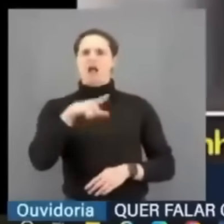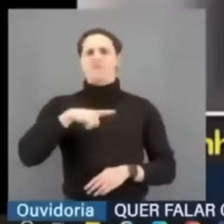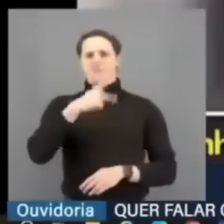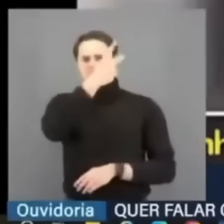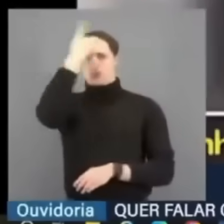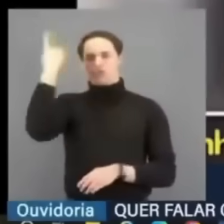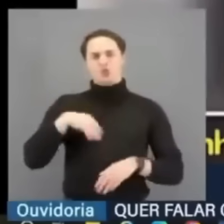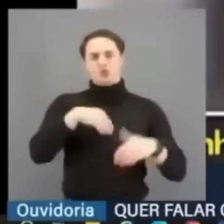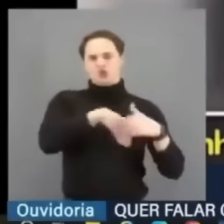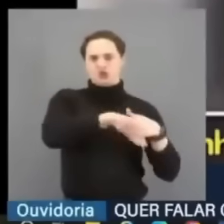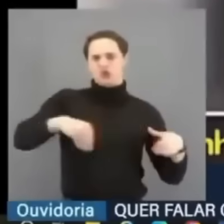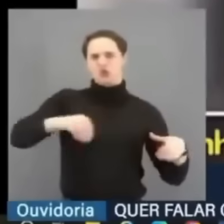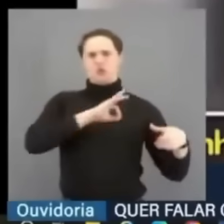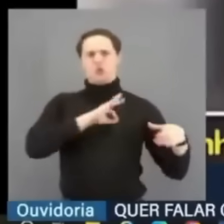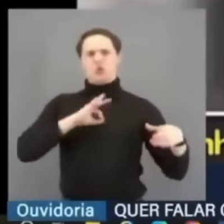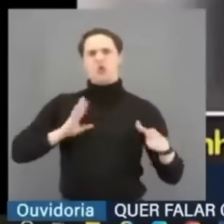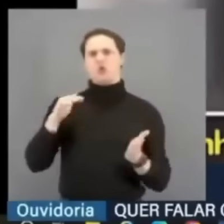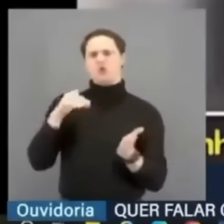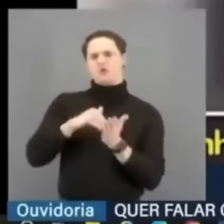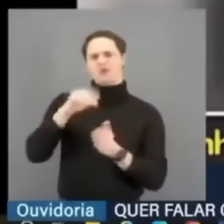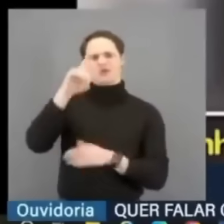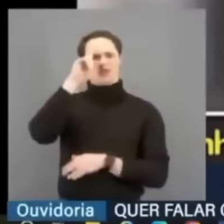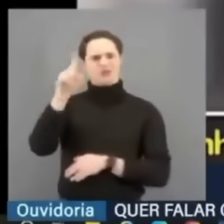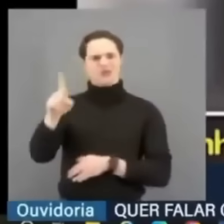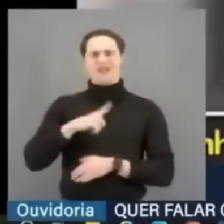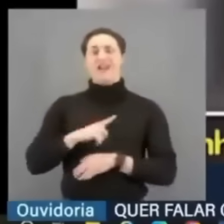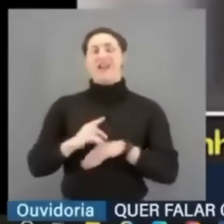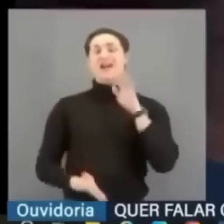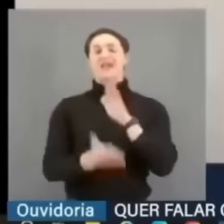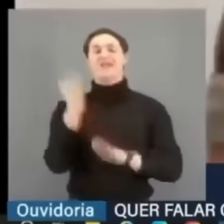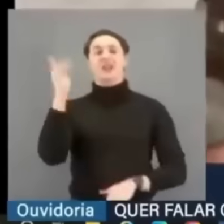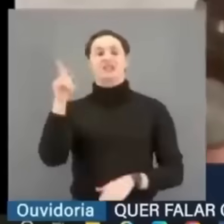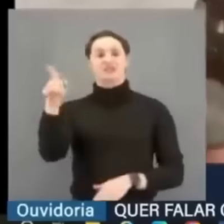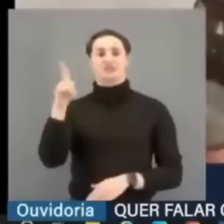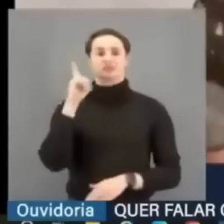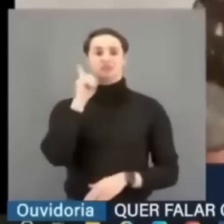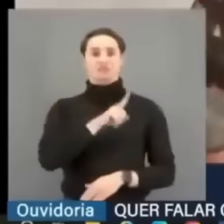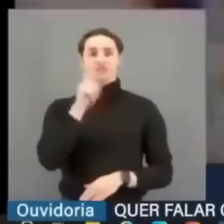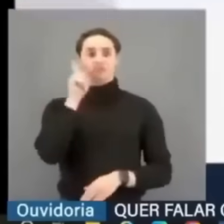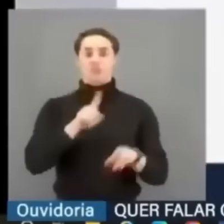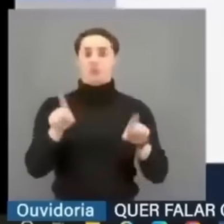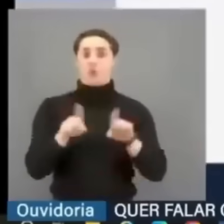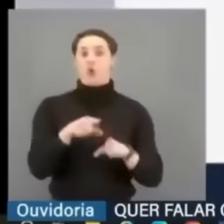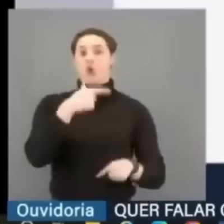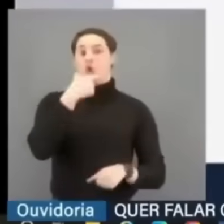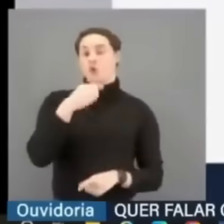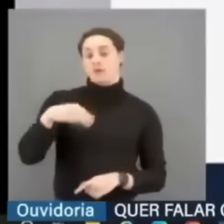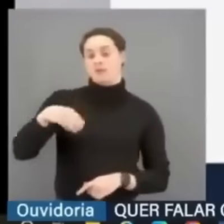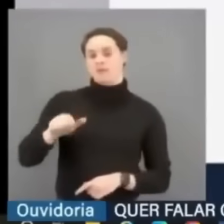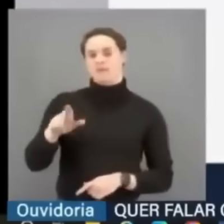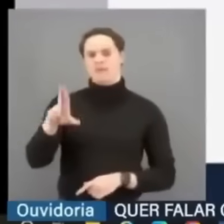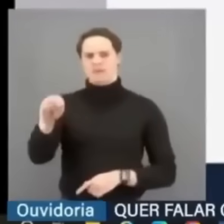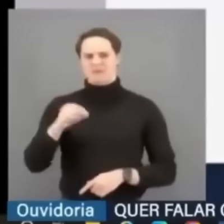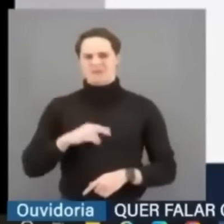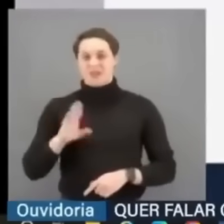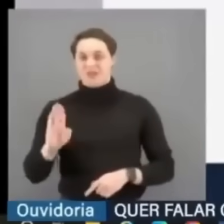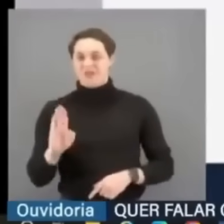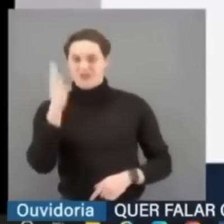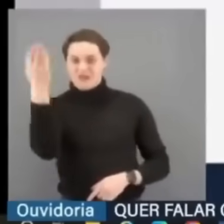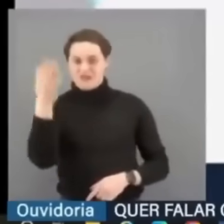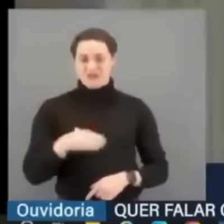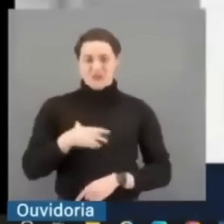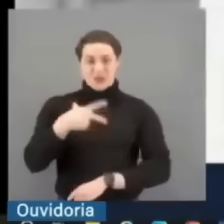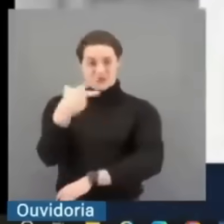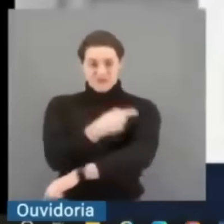joias no último dia, na antevéspera de viajar para os Estados Unidos. Além disso, Mauro Cid fraudou o cartão de vacinação